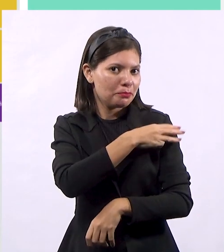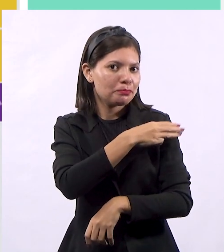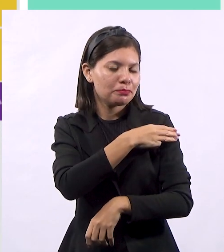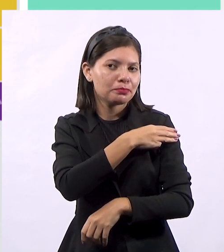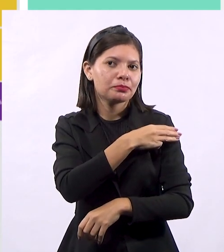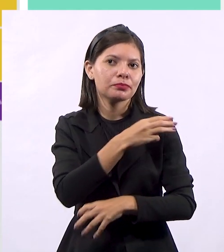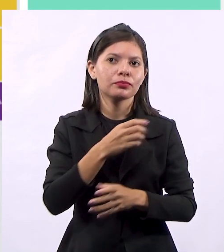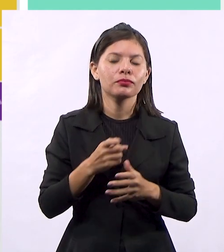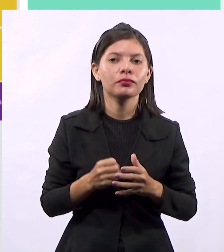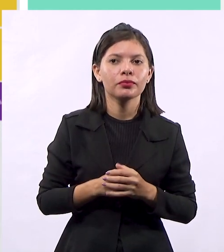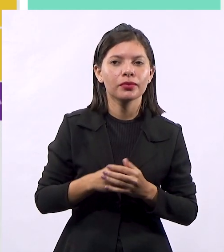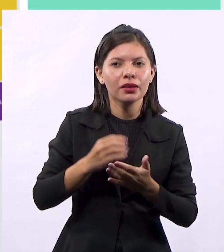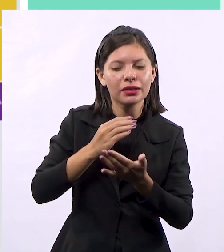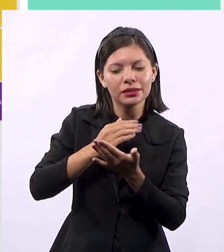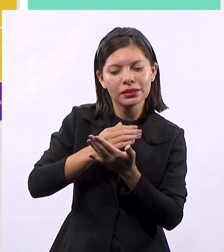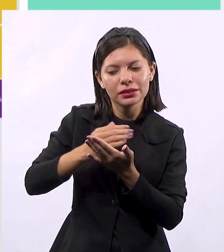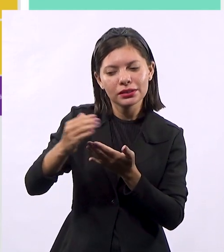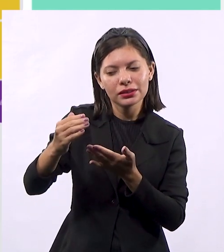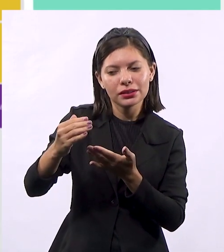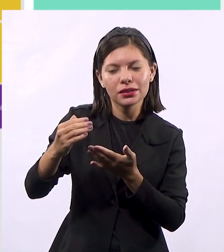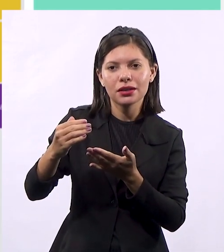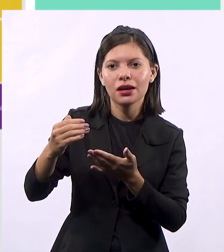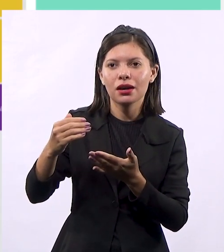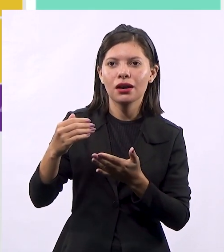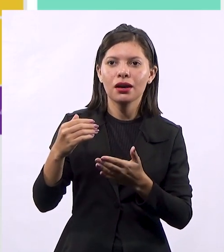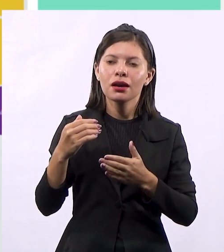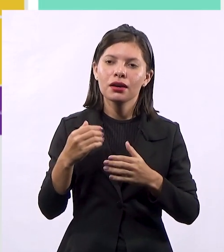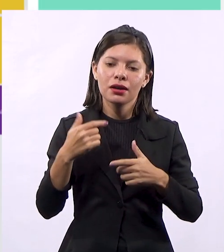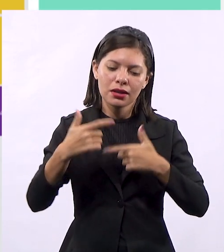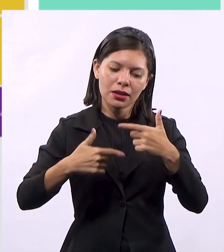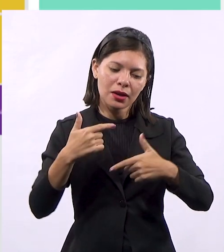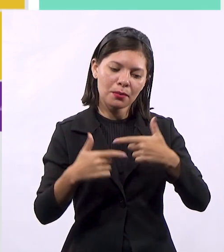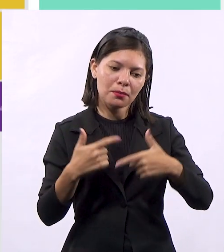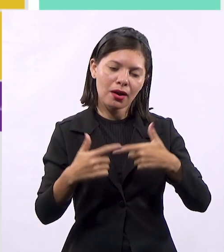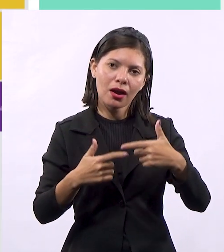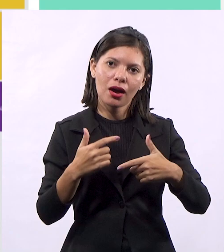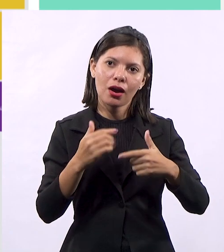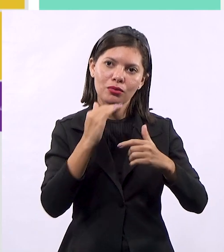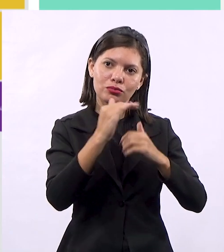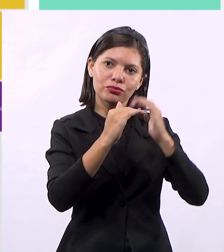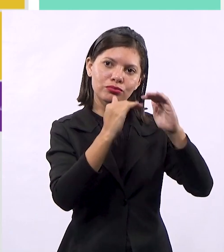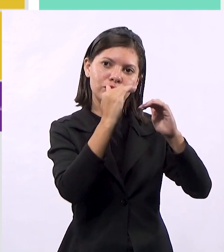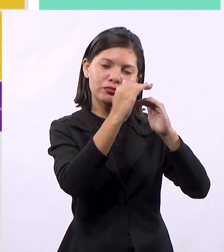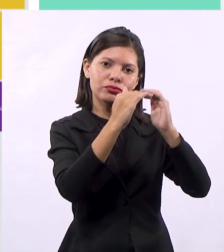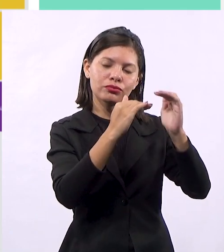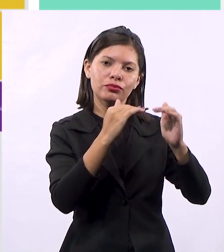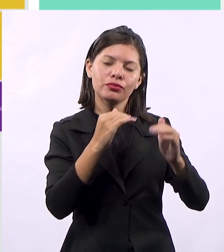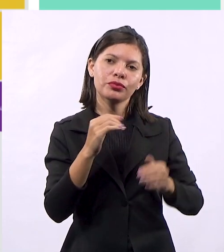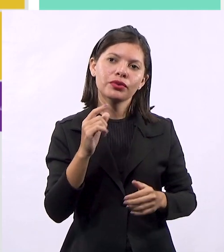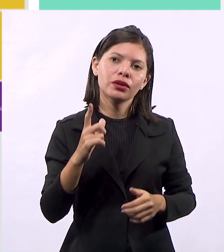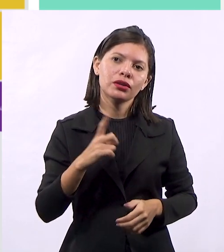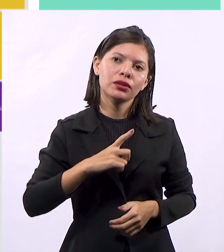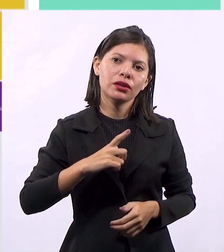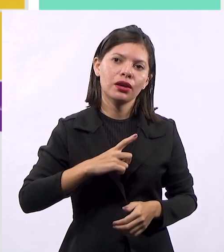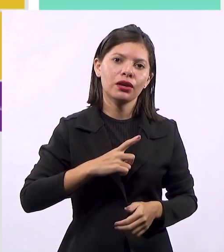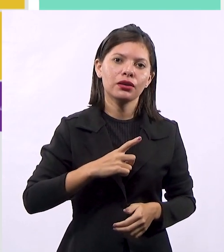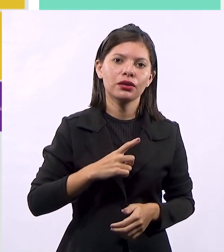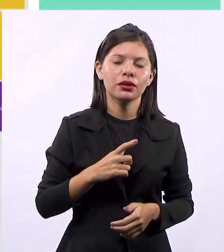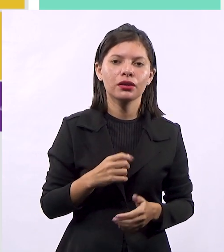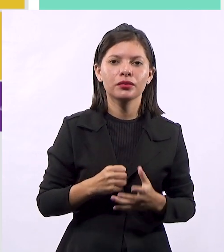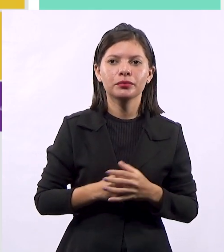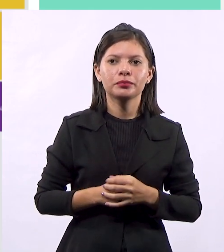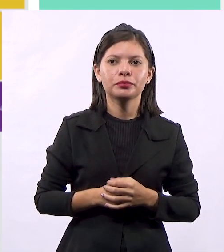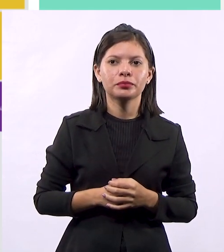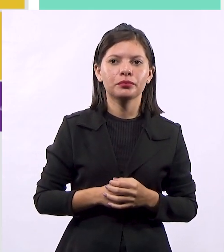o ensino médio, que visa, inicia a preparação para o trabalho, e no ensino médio eu tenho